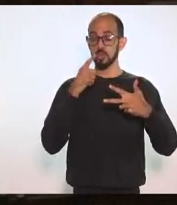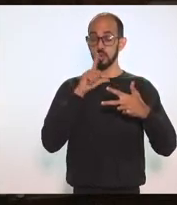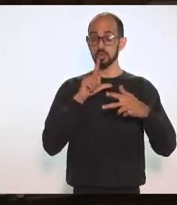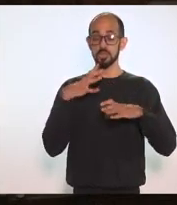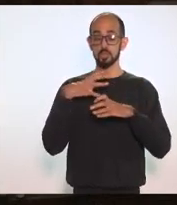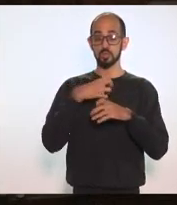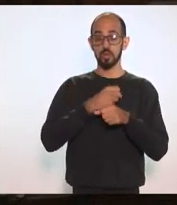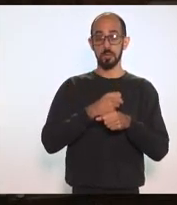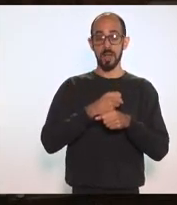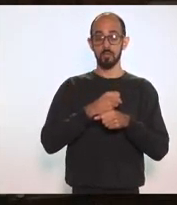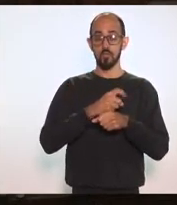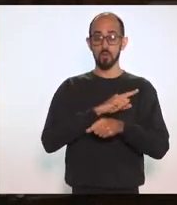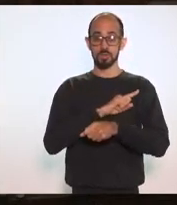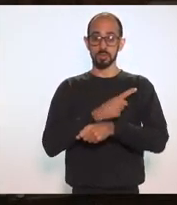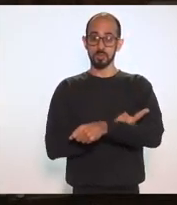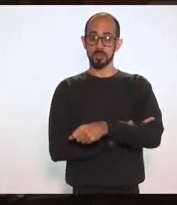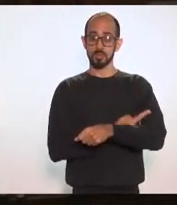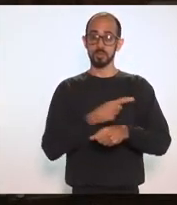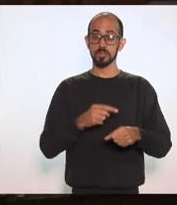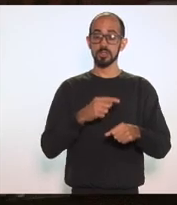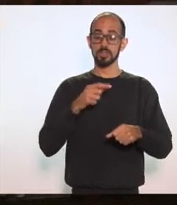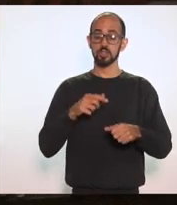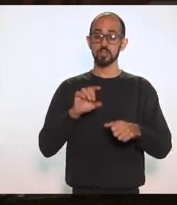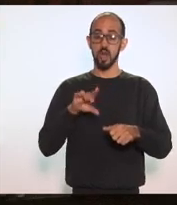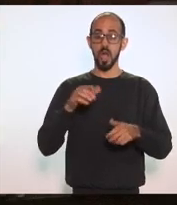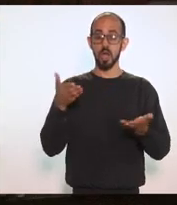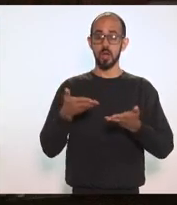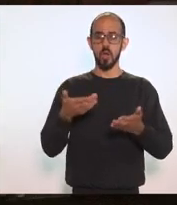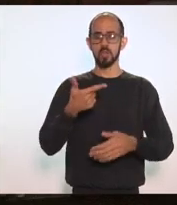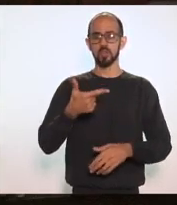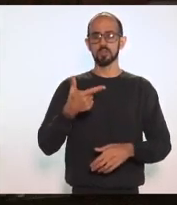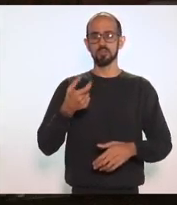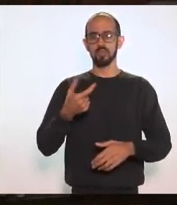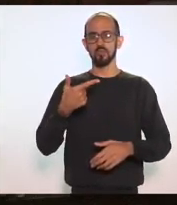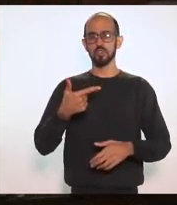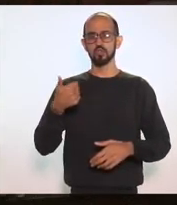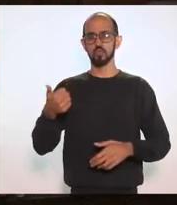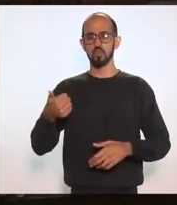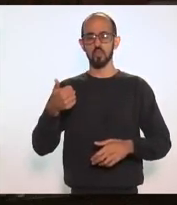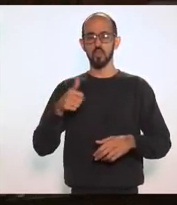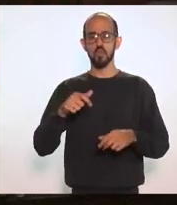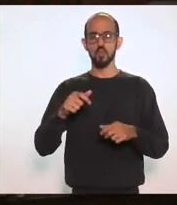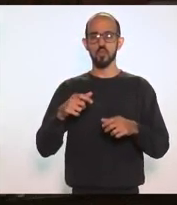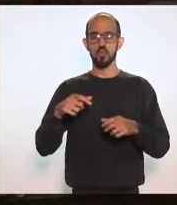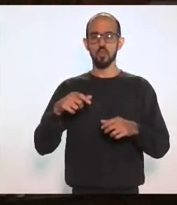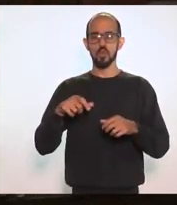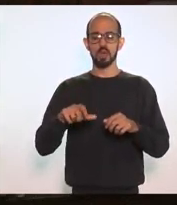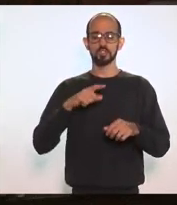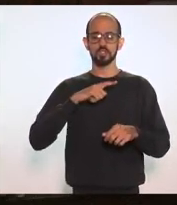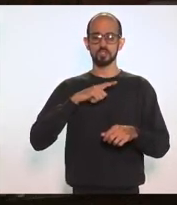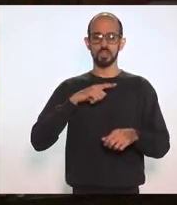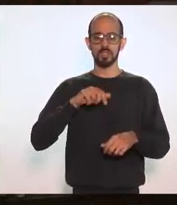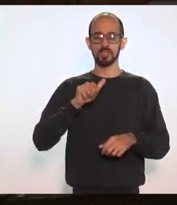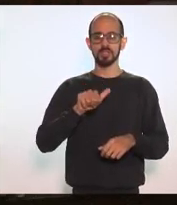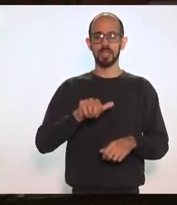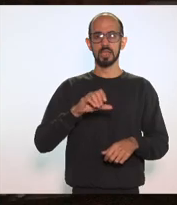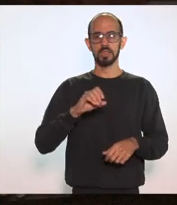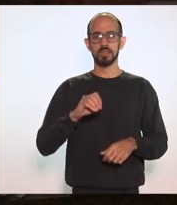de 2021, o investimento previsto para o combate à tuberculose do Rio de Janeiro é de 106